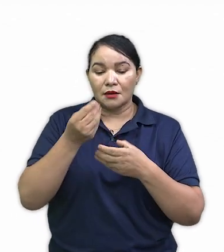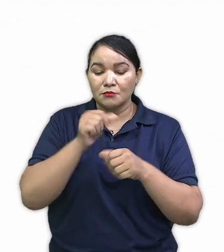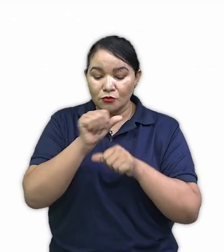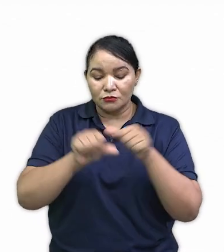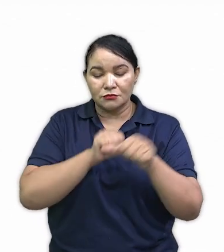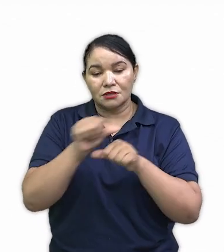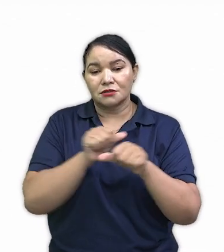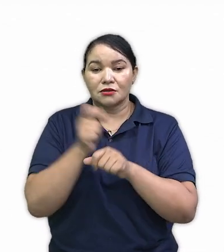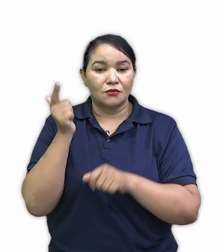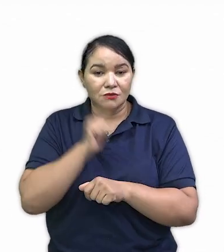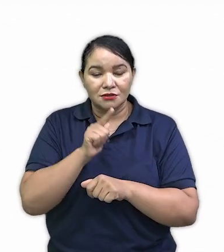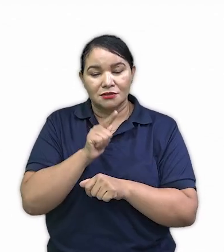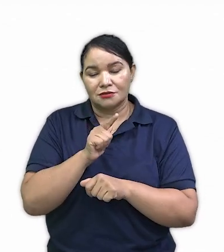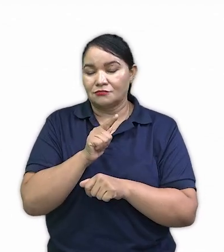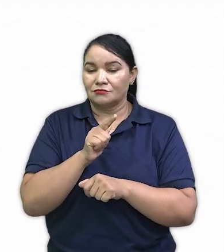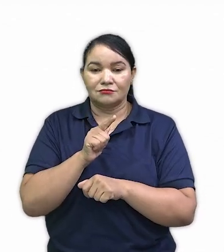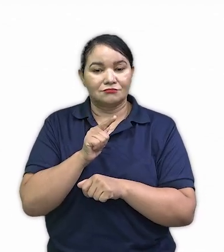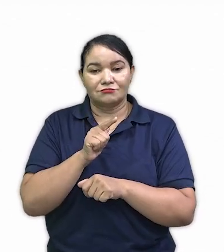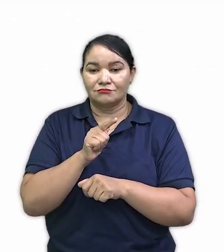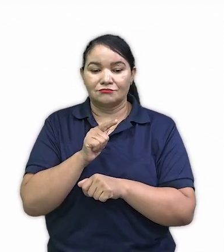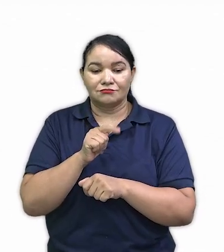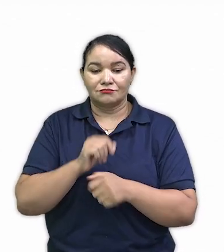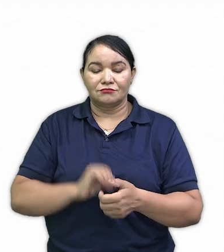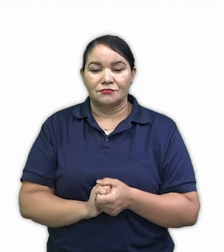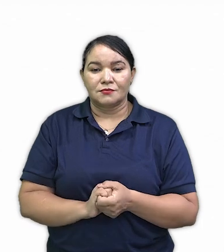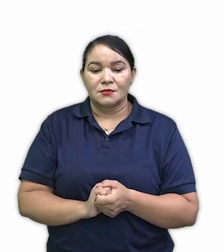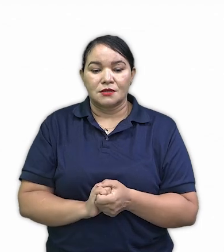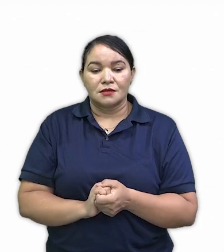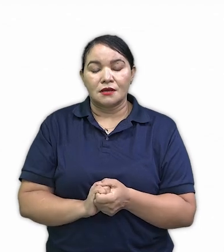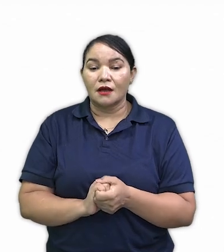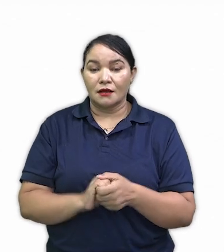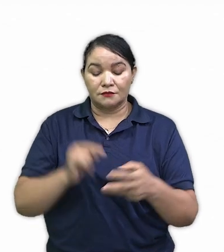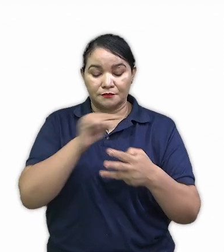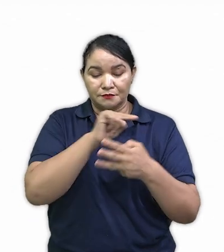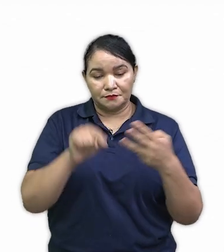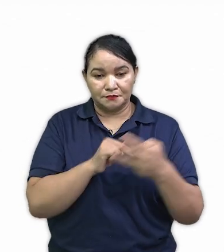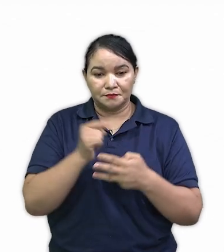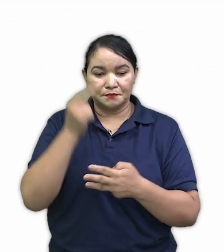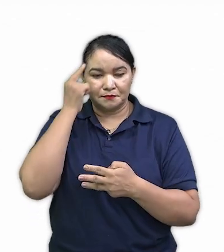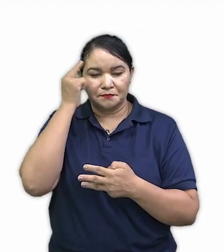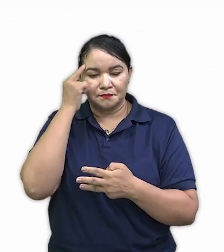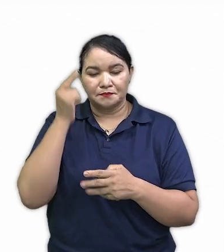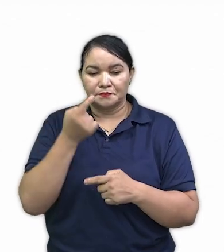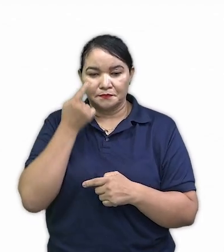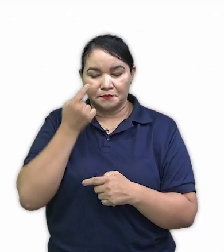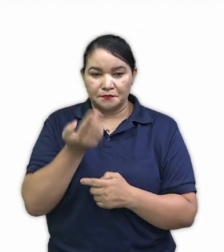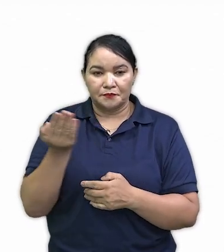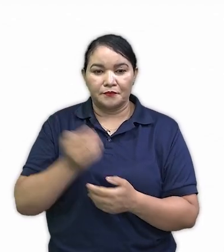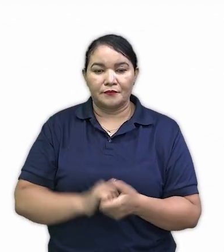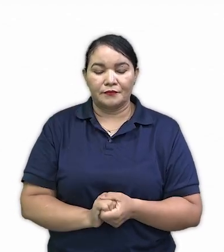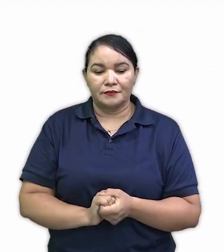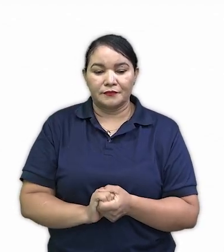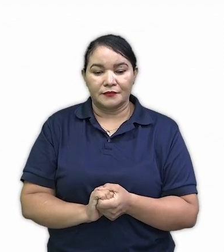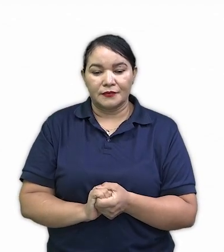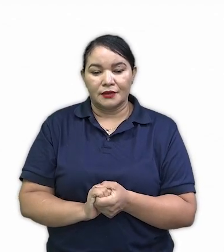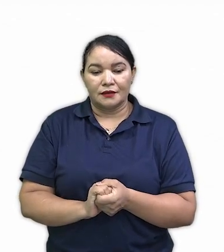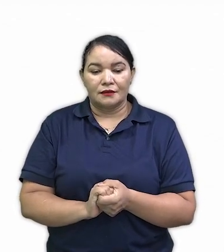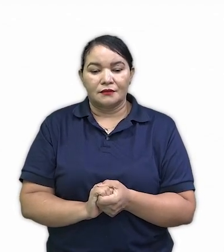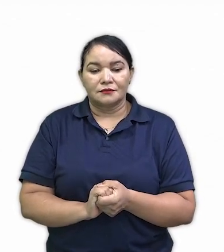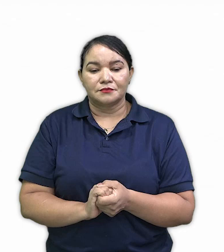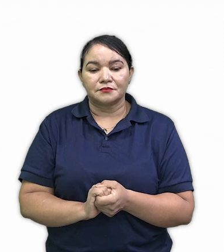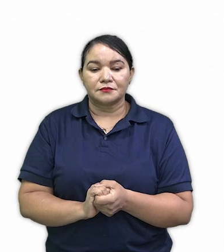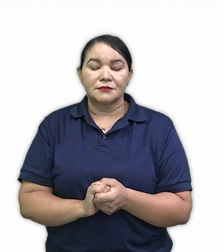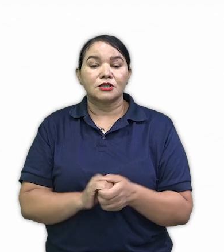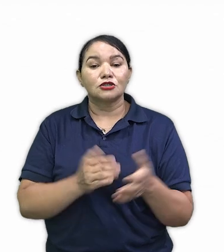mudanças. E aqui a gente vai destacar 3 pontos nesse pensamento aí. Vamos lá. O primeiro ponto é assim: